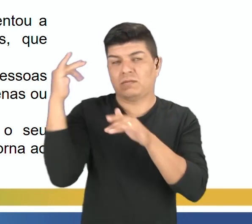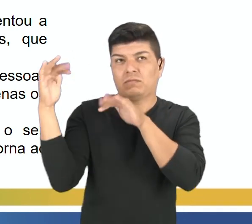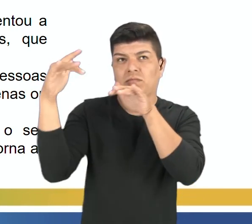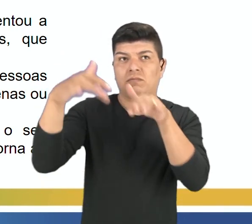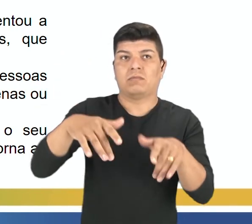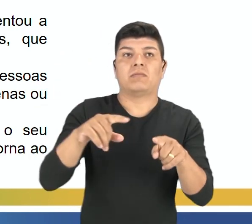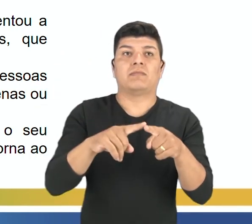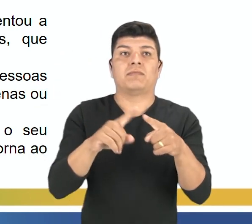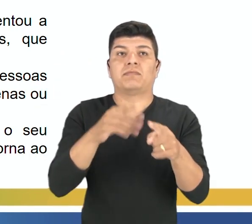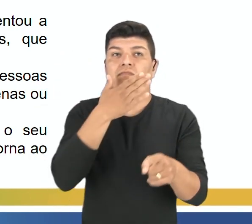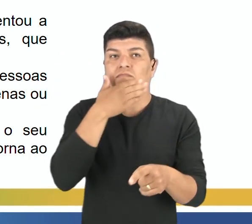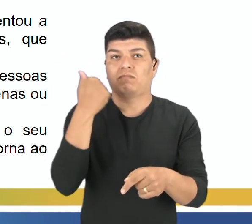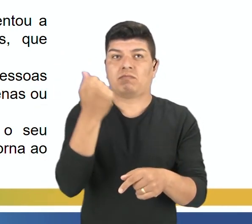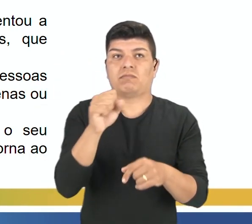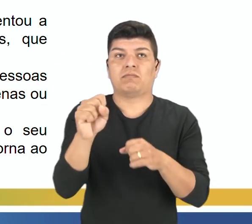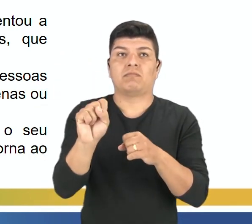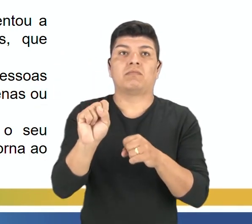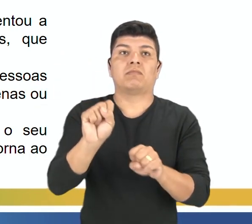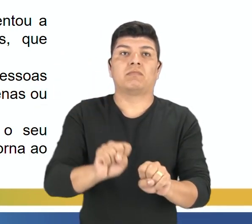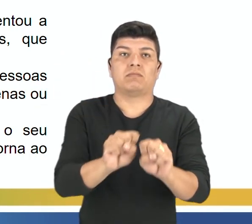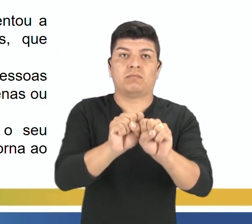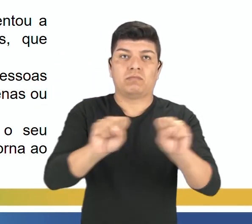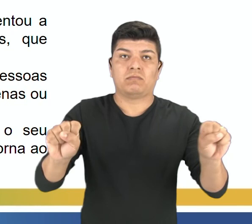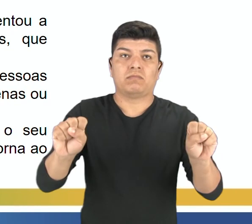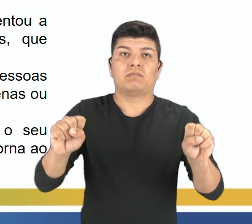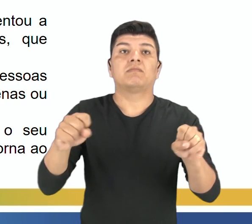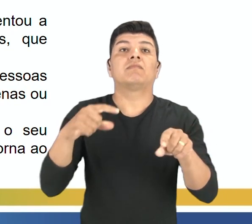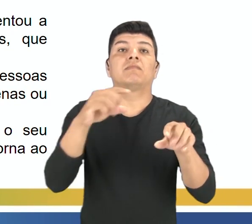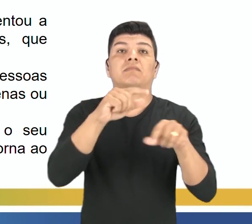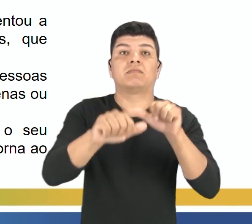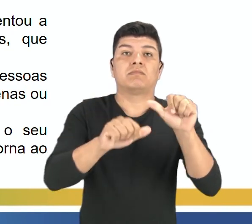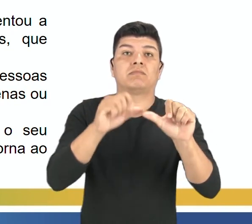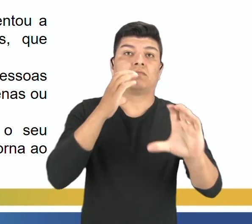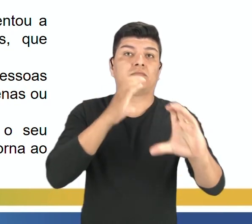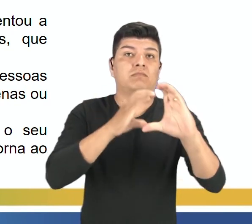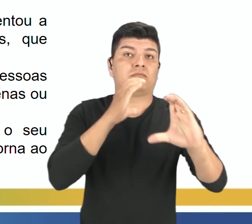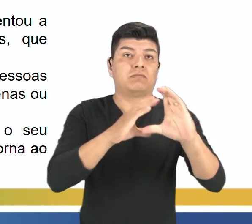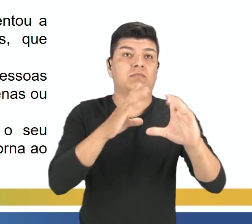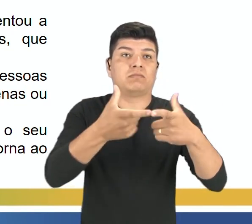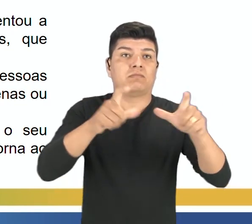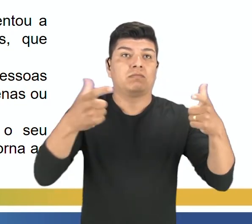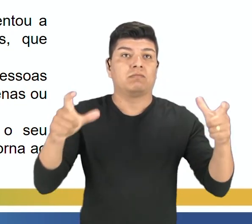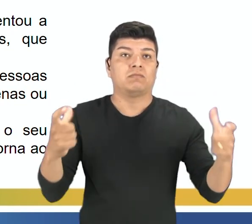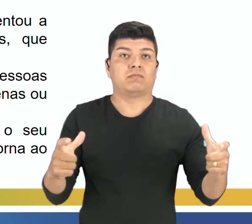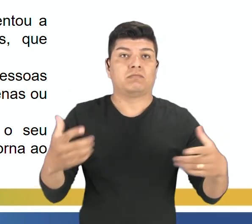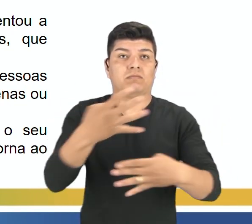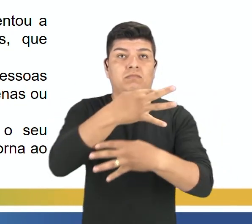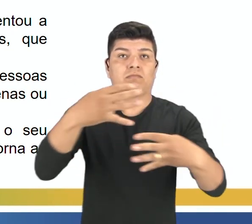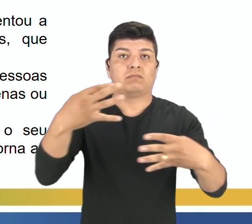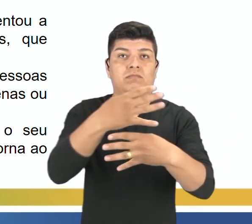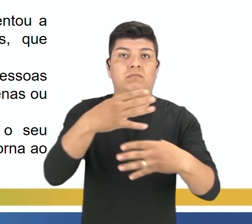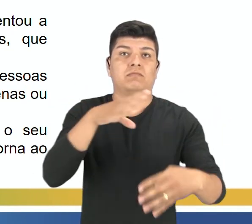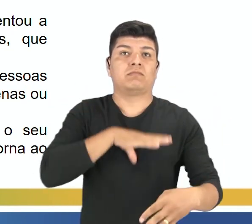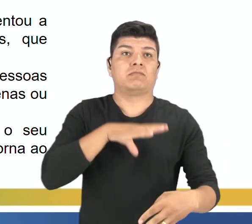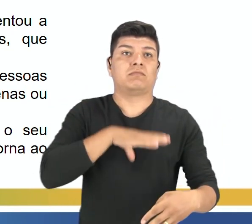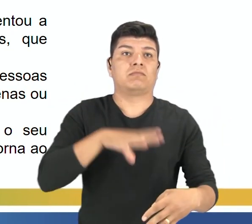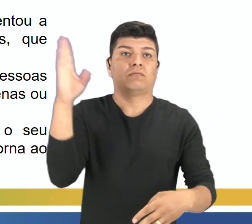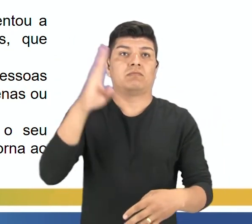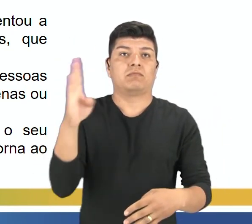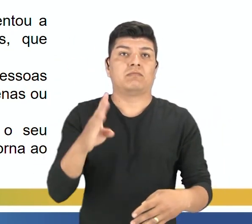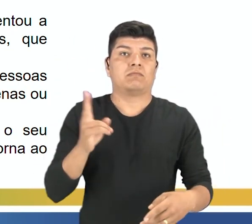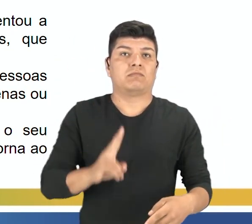C. A melhoria dos sistemas de transporte e de comunicação aumentou a concentração industrial nos grandes centros